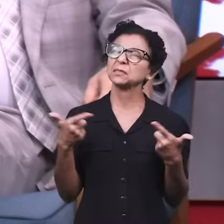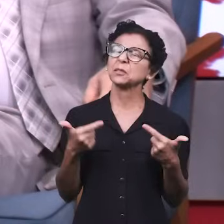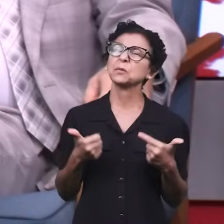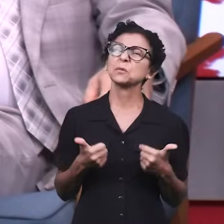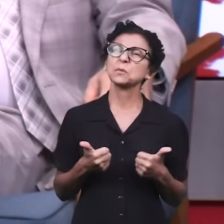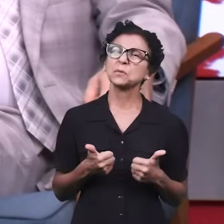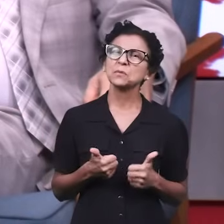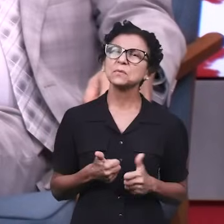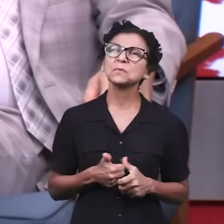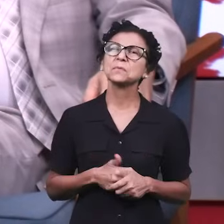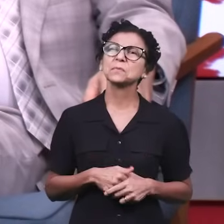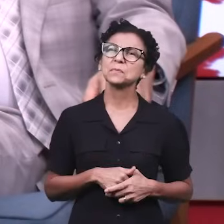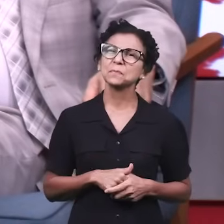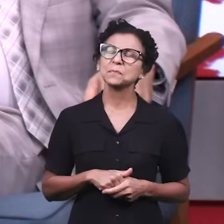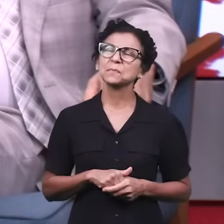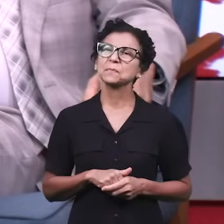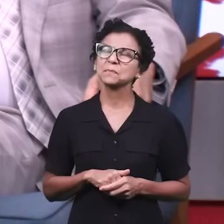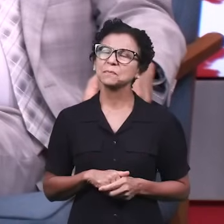é maravilhoso.